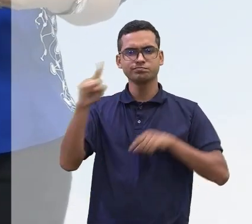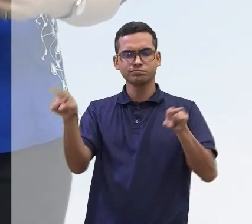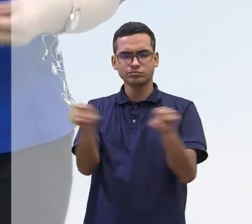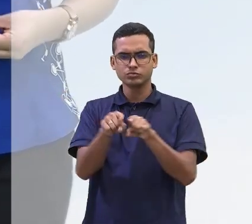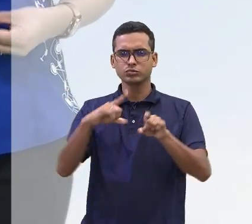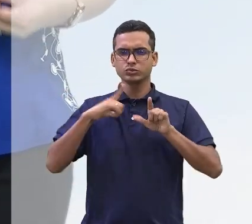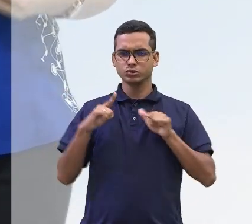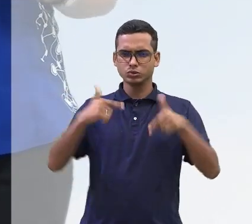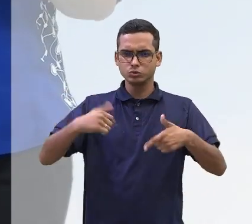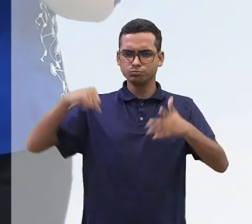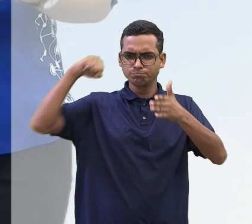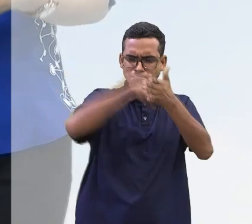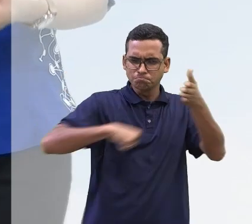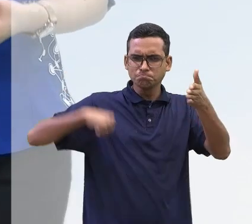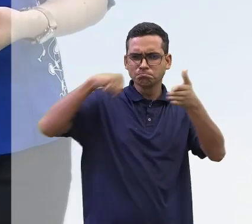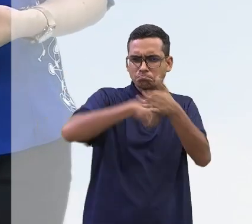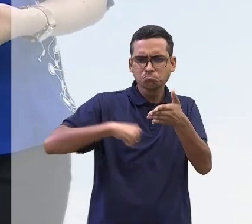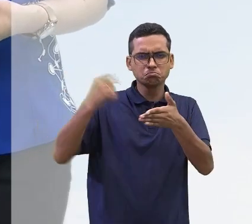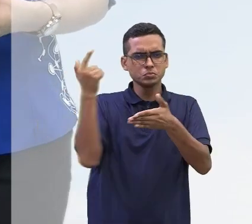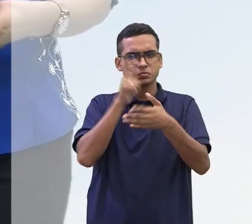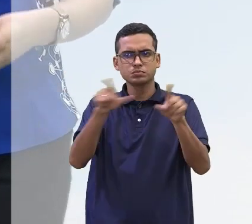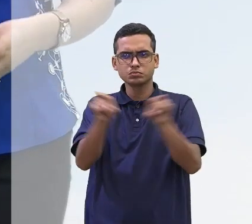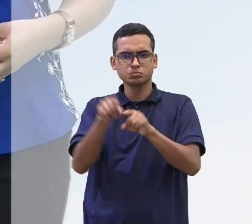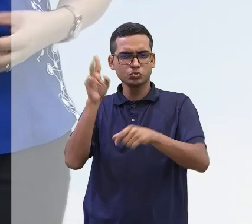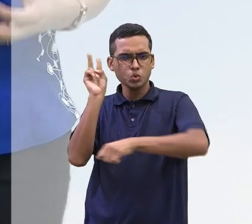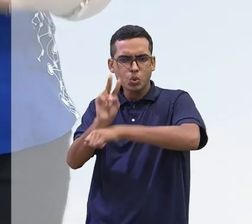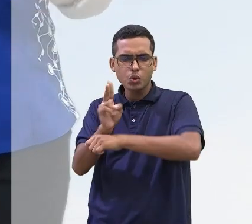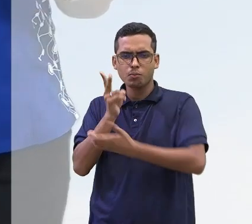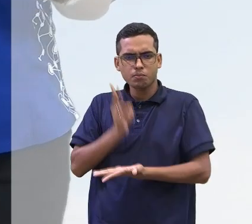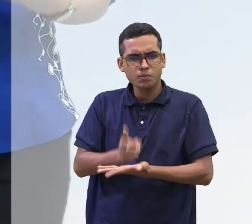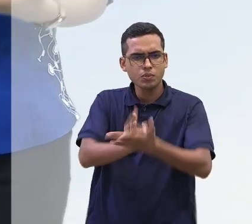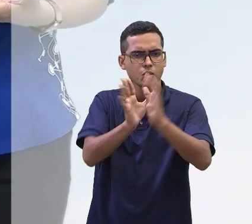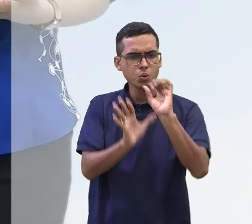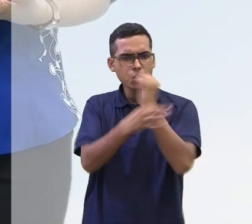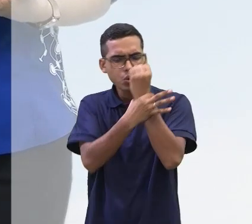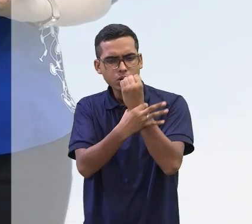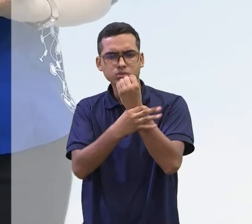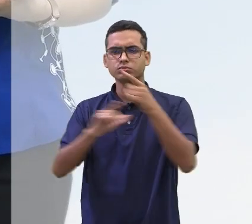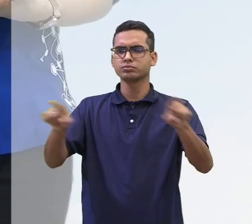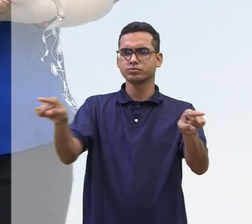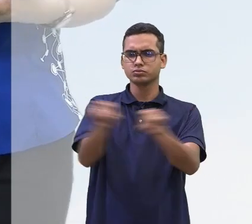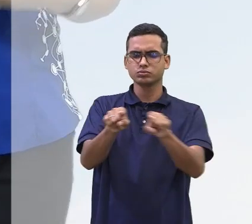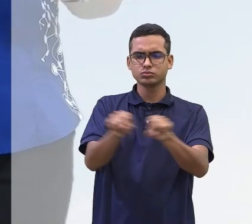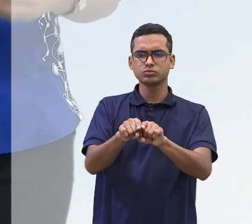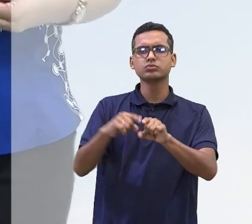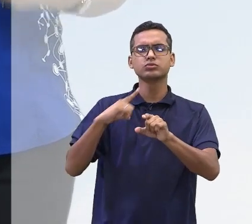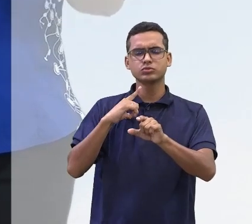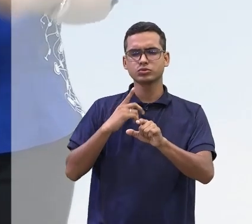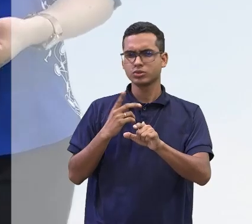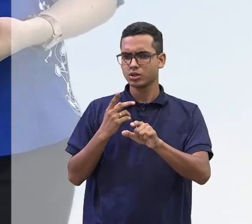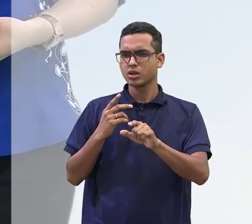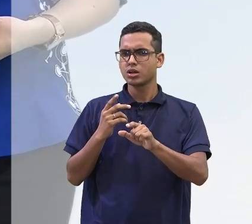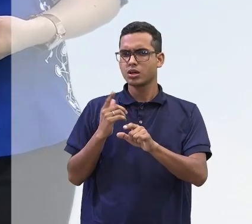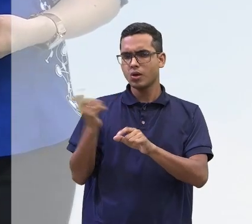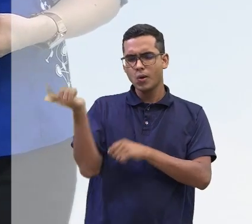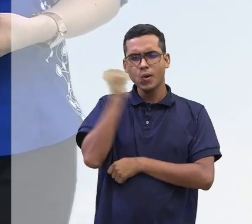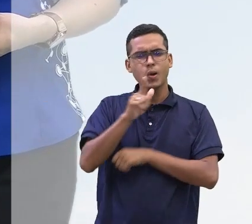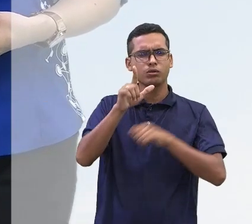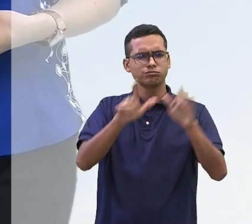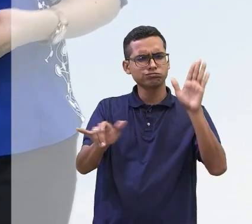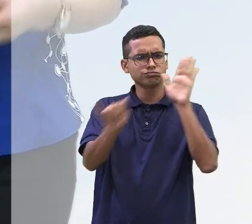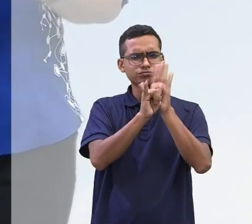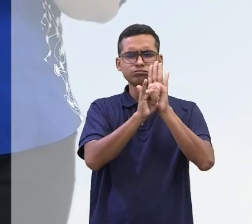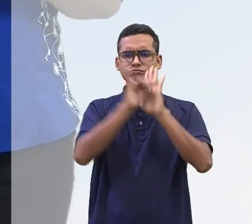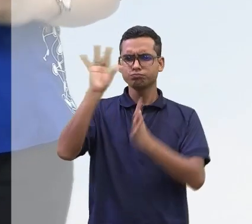mercê, brigaram por preservar seu território, brigaram para estar ali, para confirmar sua identidade